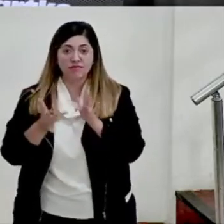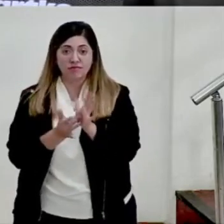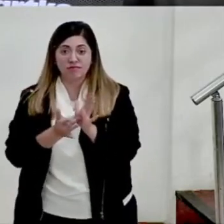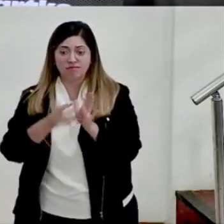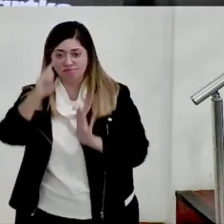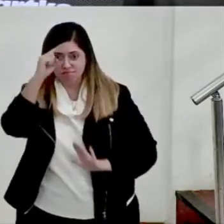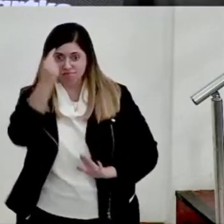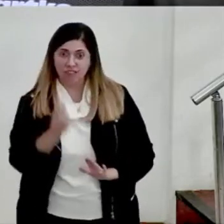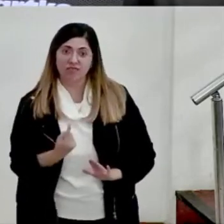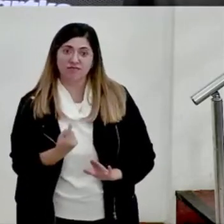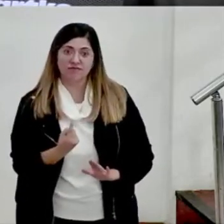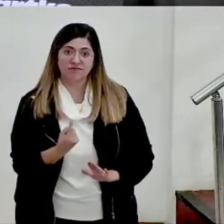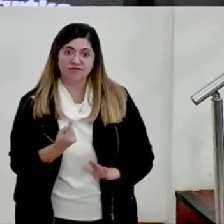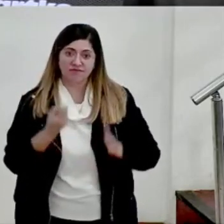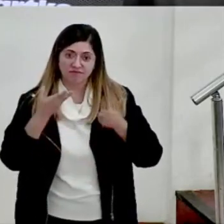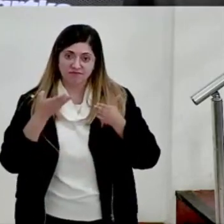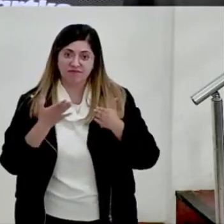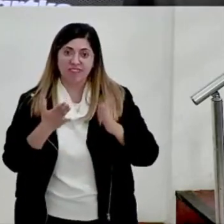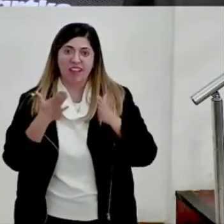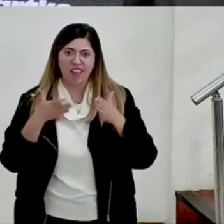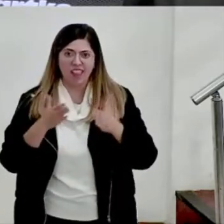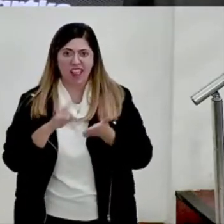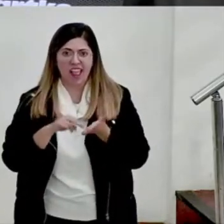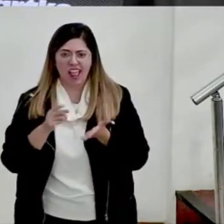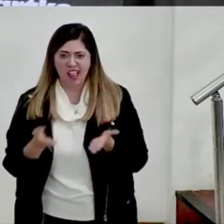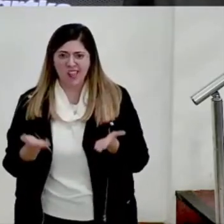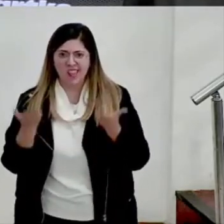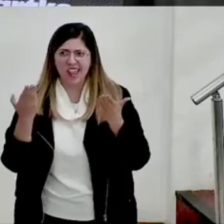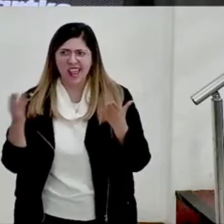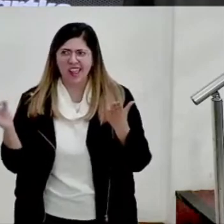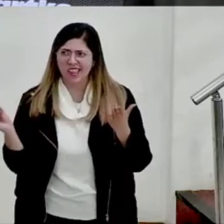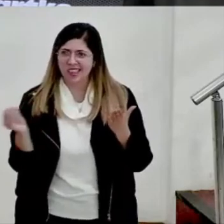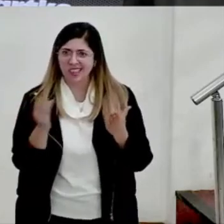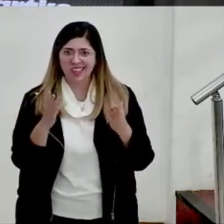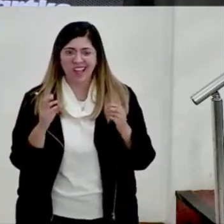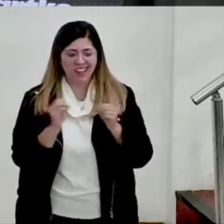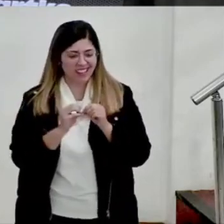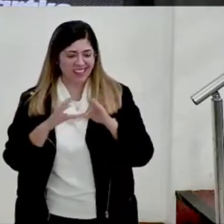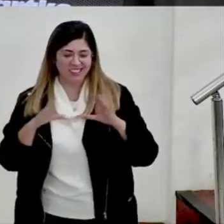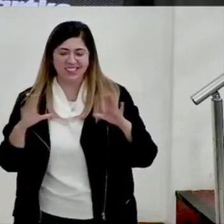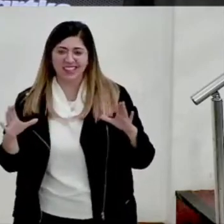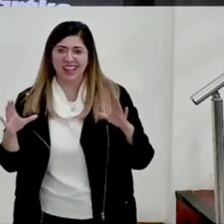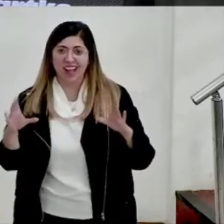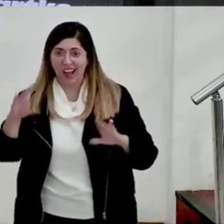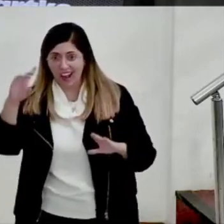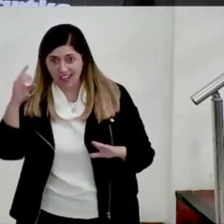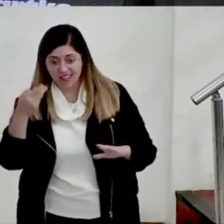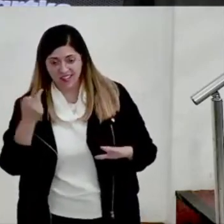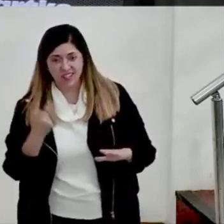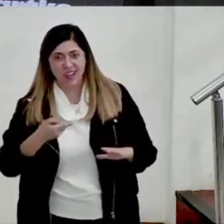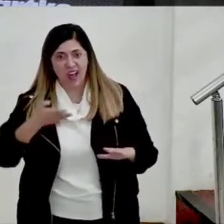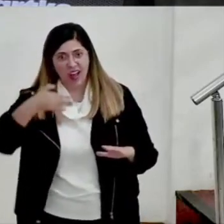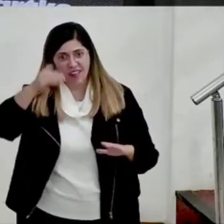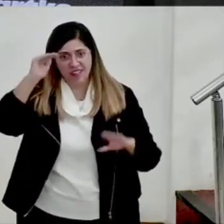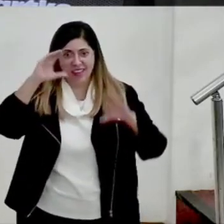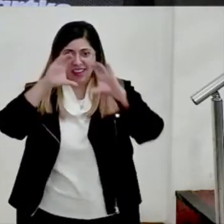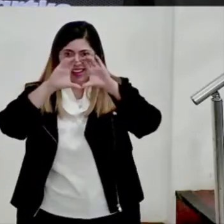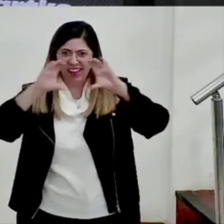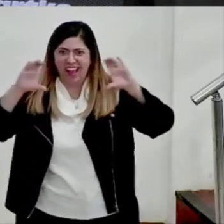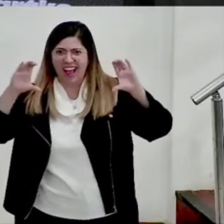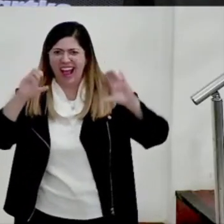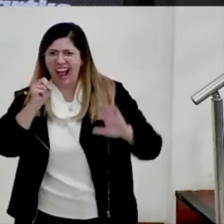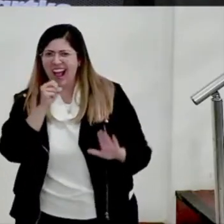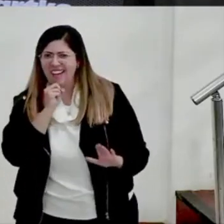vem, Ele inaugura a nova criação. E quando Ele volta, Ele encerra a velha